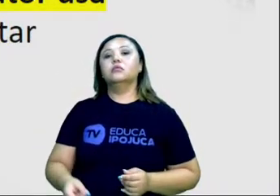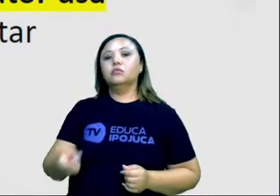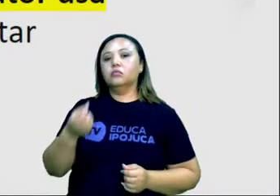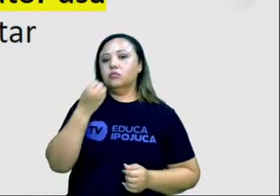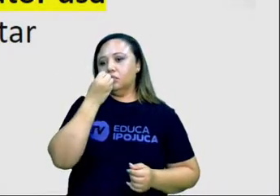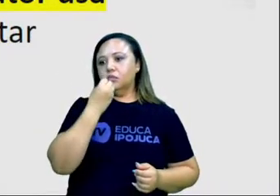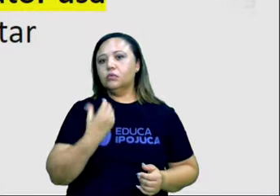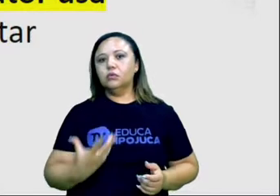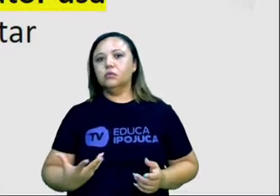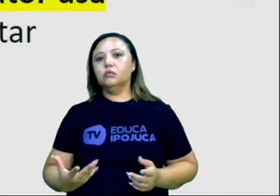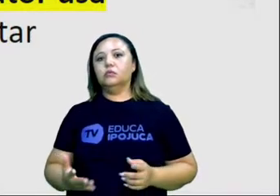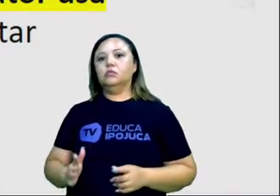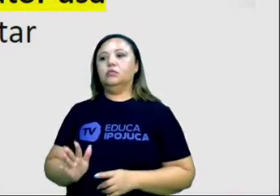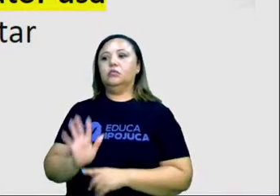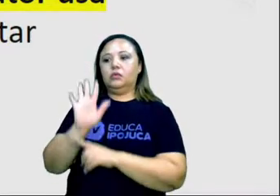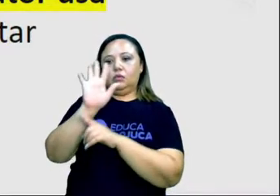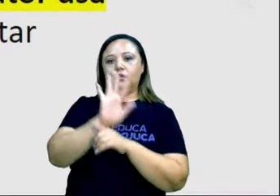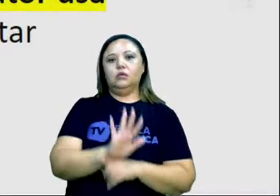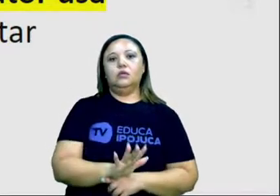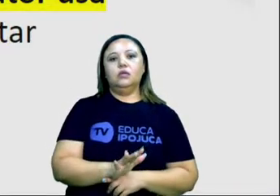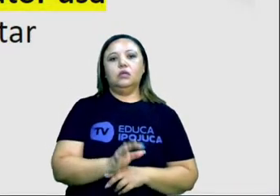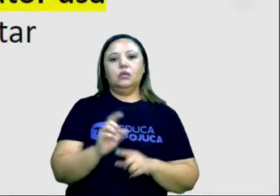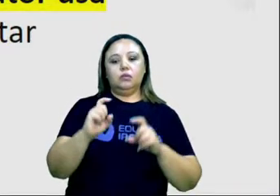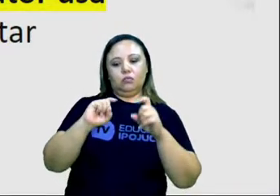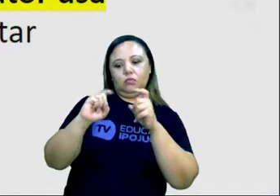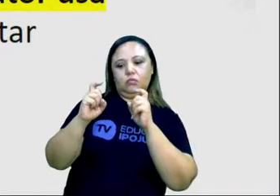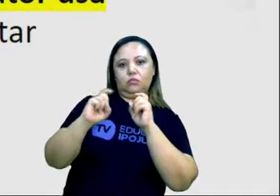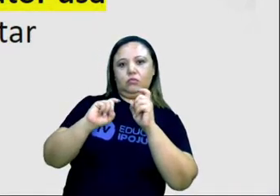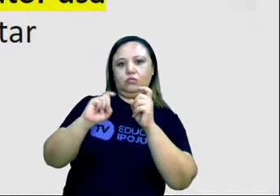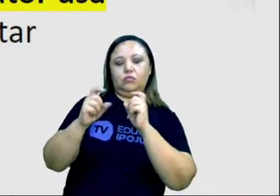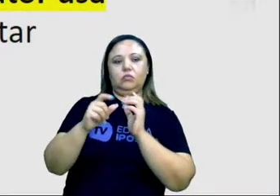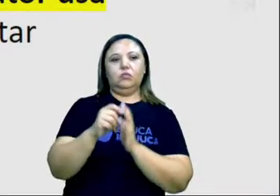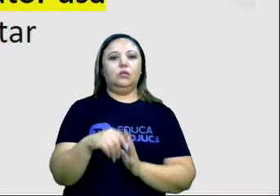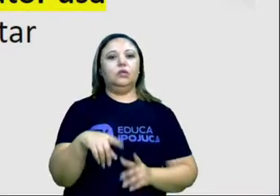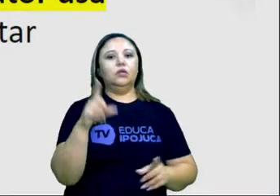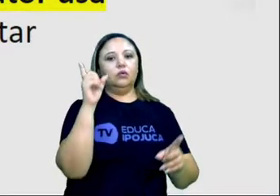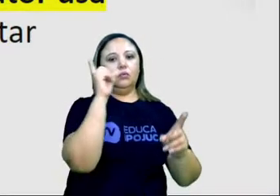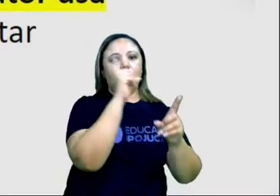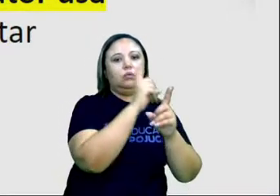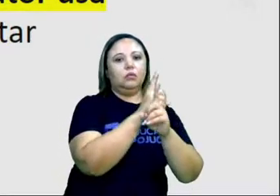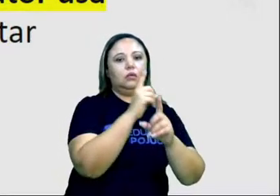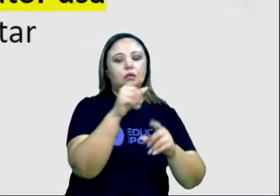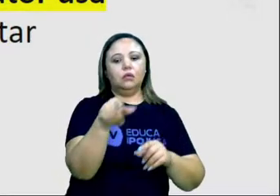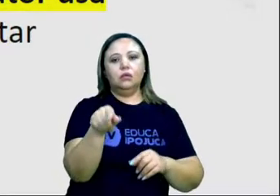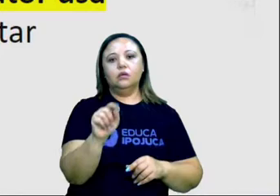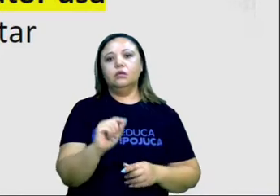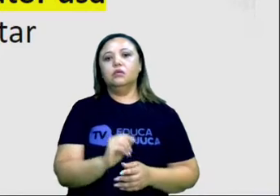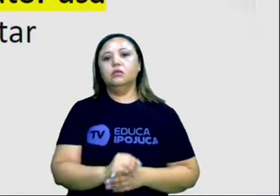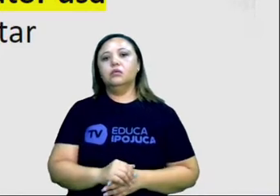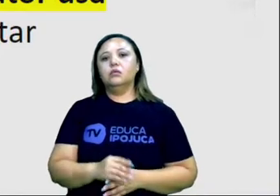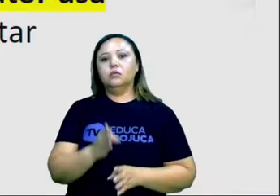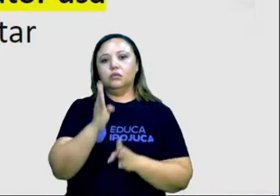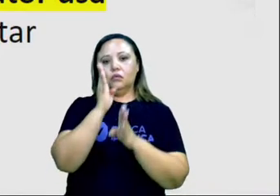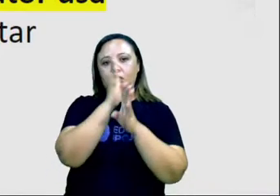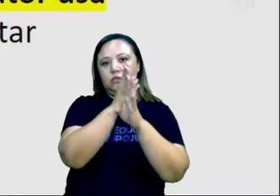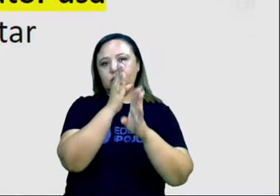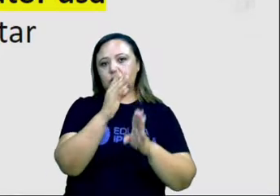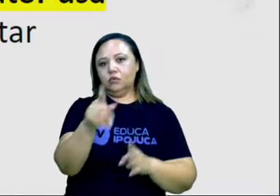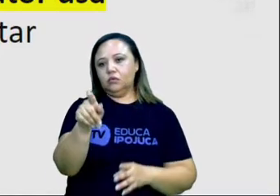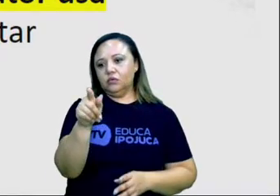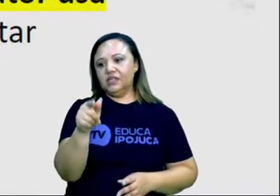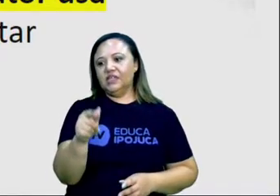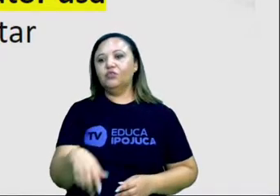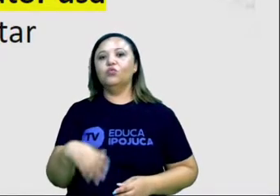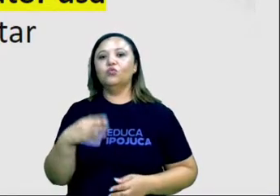o argumento, como a gente viu na situação anterior. Identificar quando o interlocutor usa